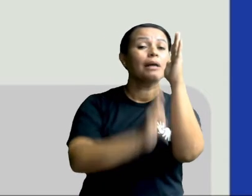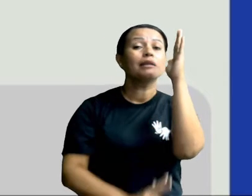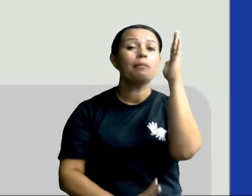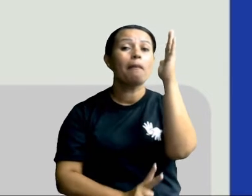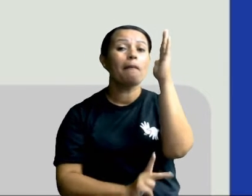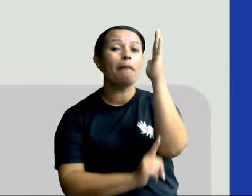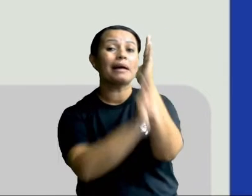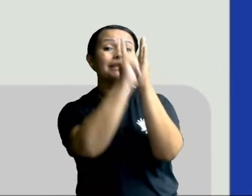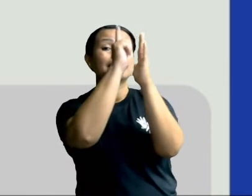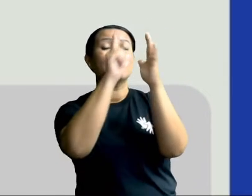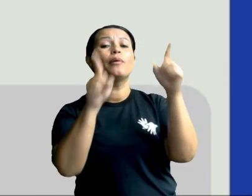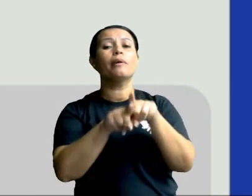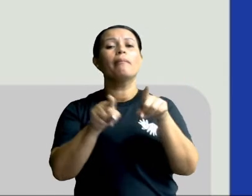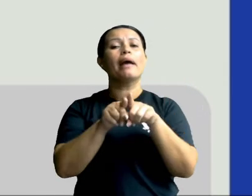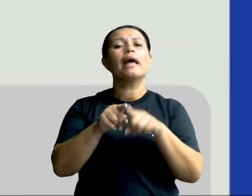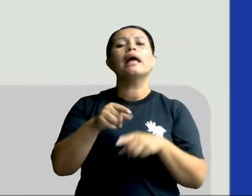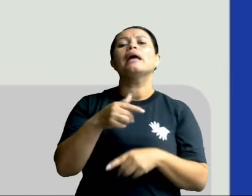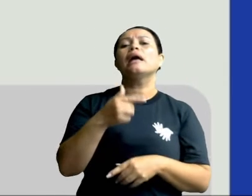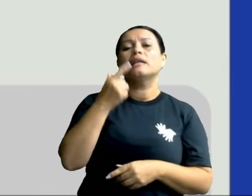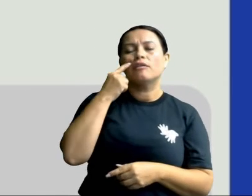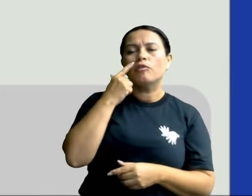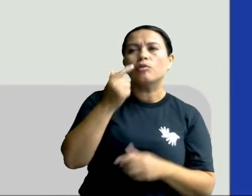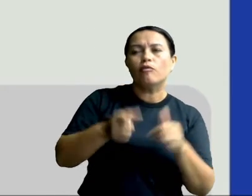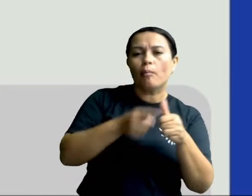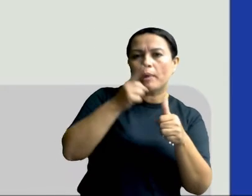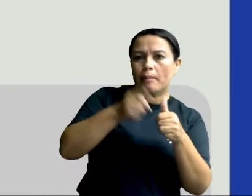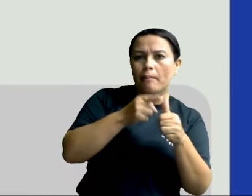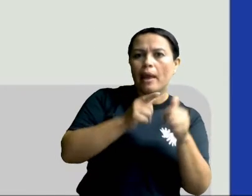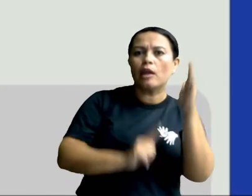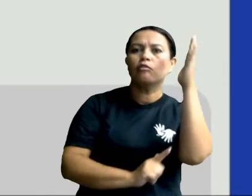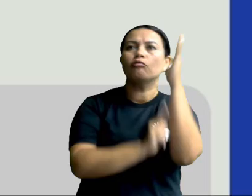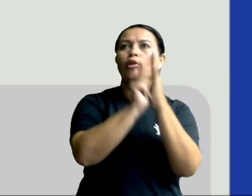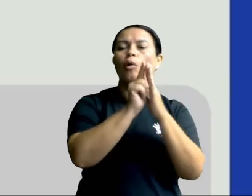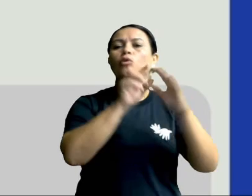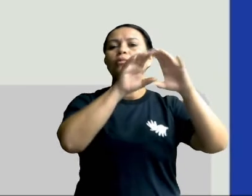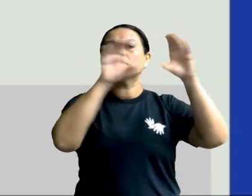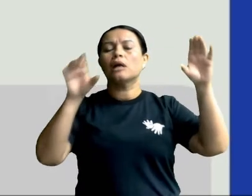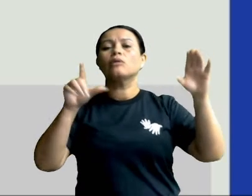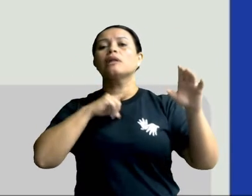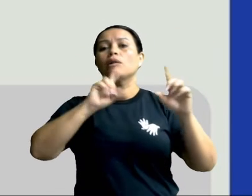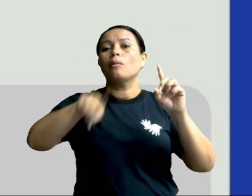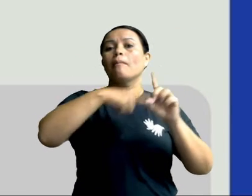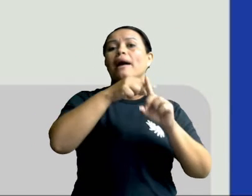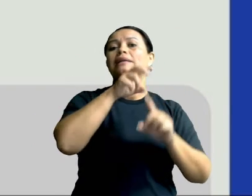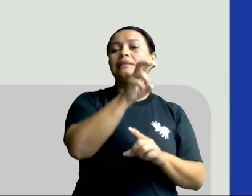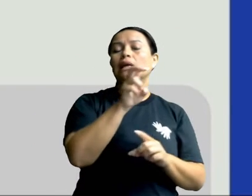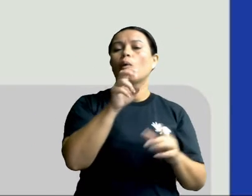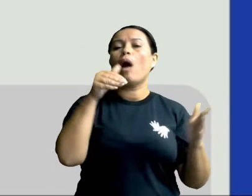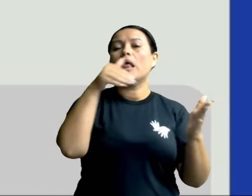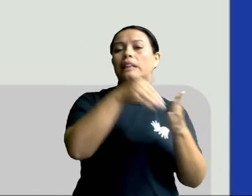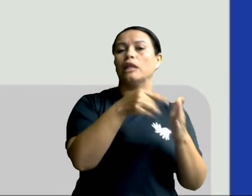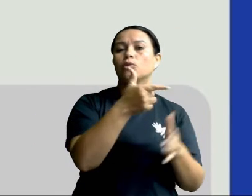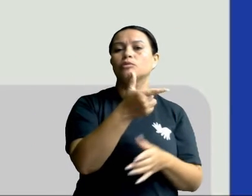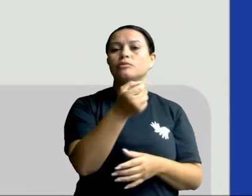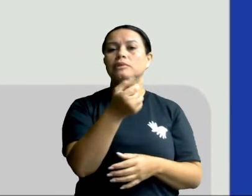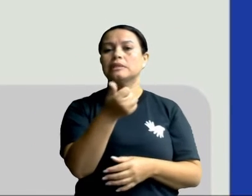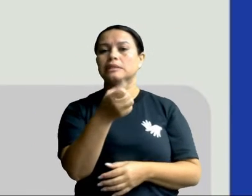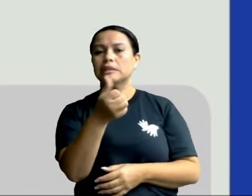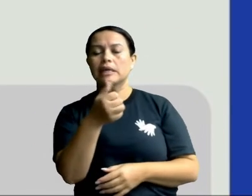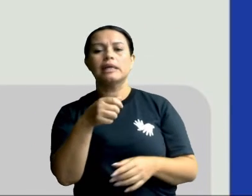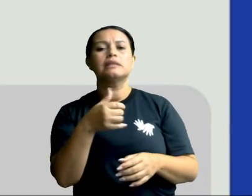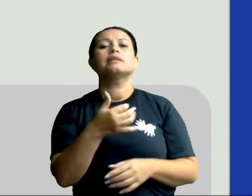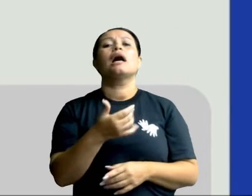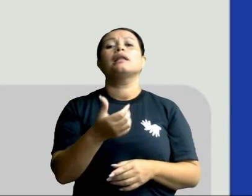ele realizou o primeiro voo tripulado ao espaço, seguido de mais 5 entre 2005 até 2016, né? Os lançamentos